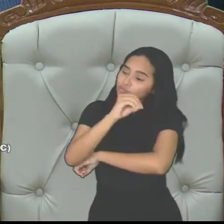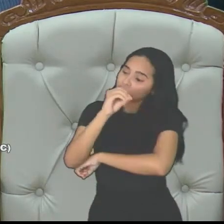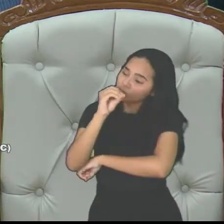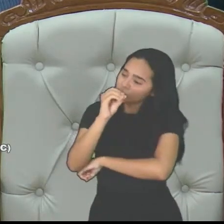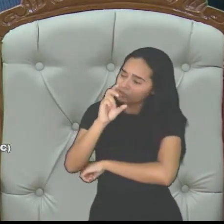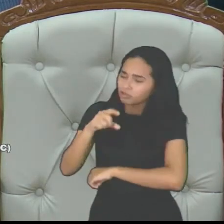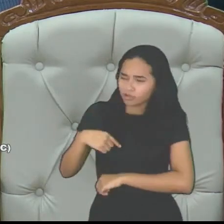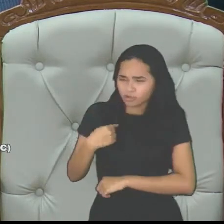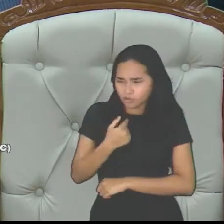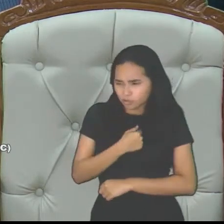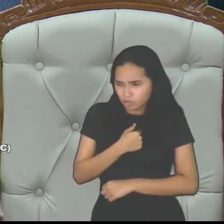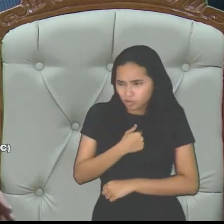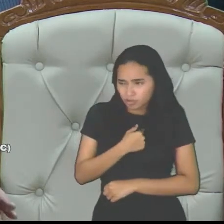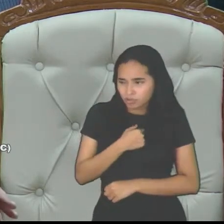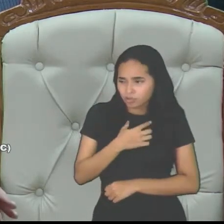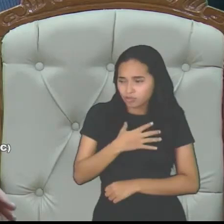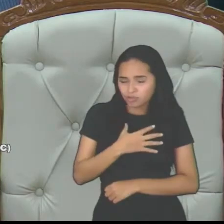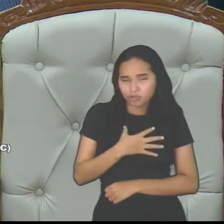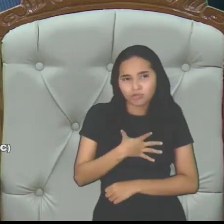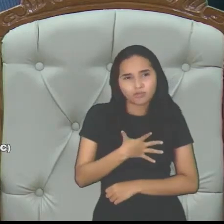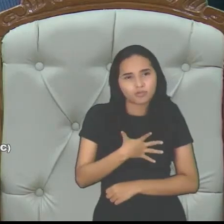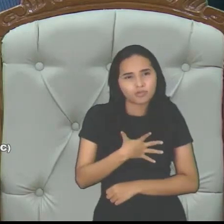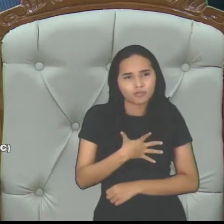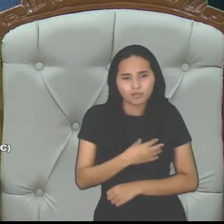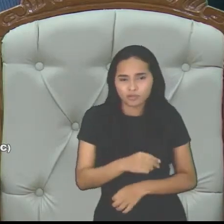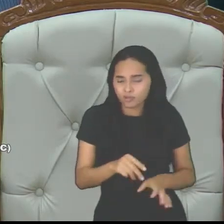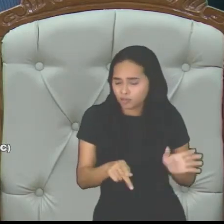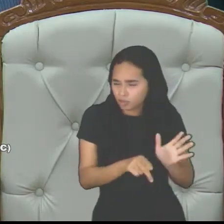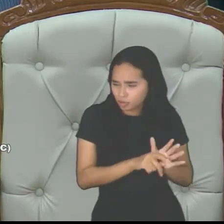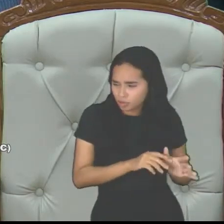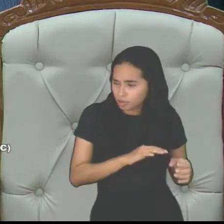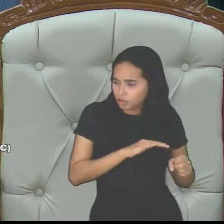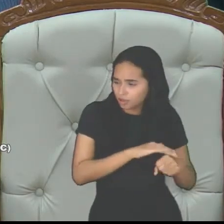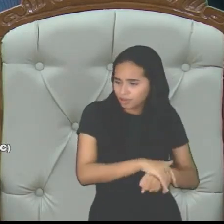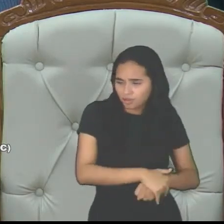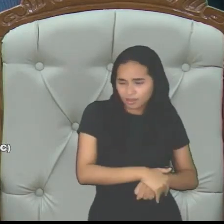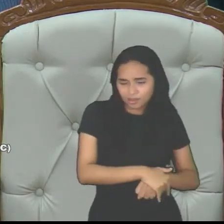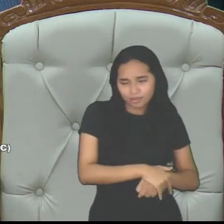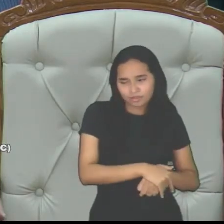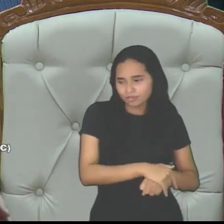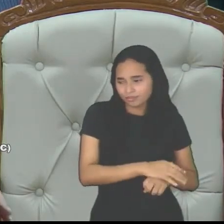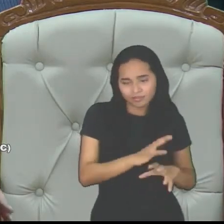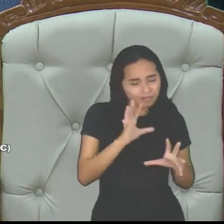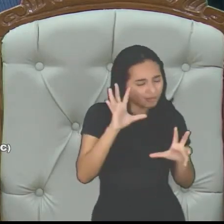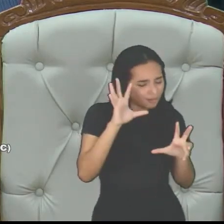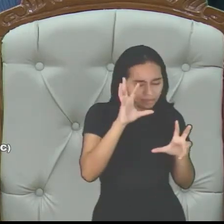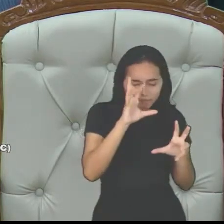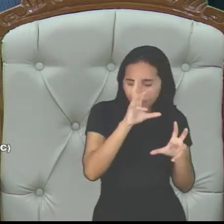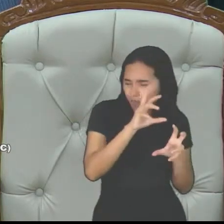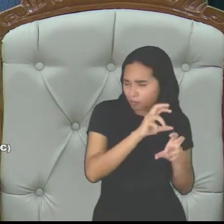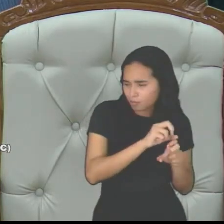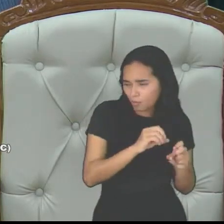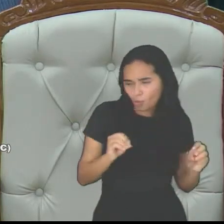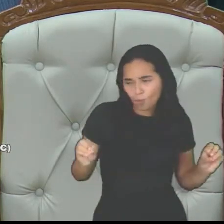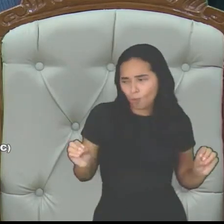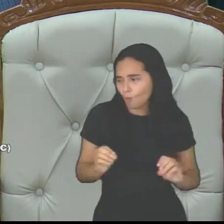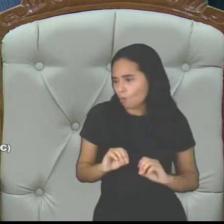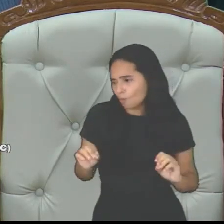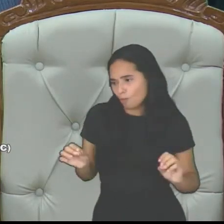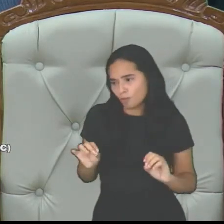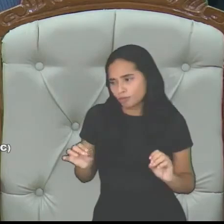Nós não somos da noite, nem das trevas.